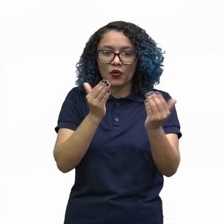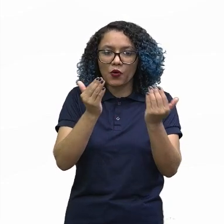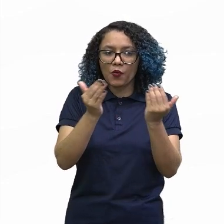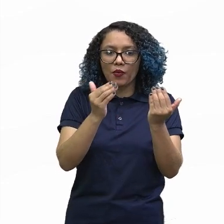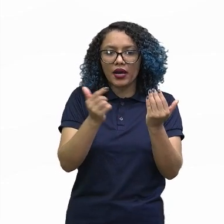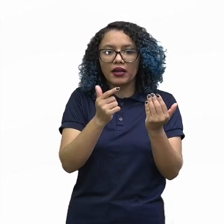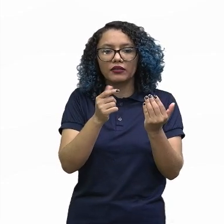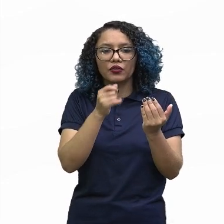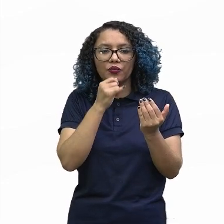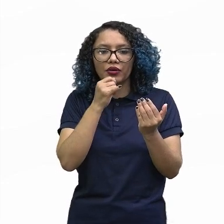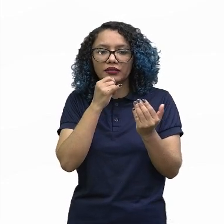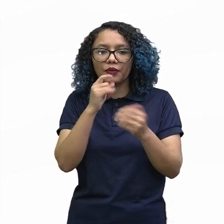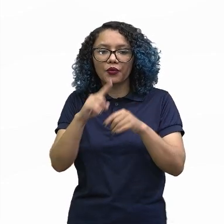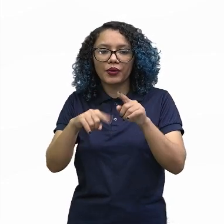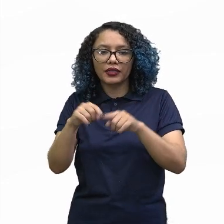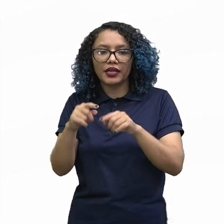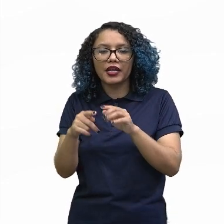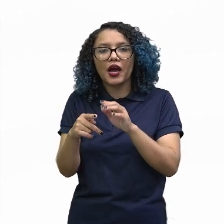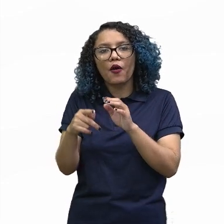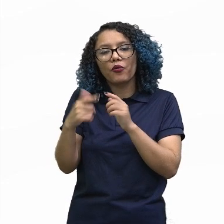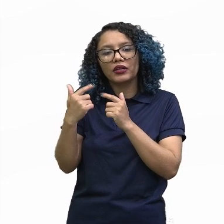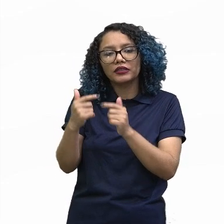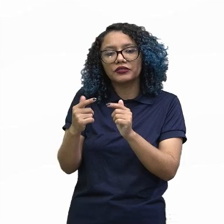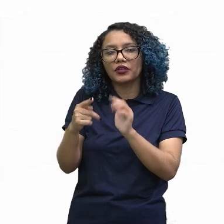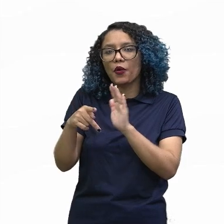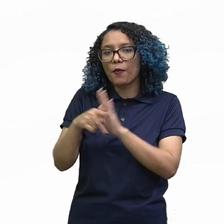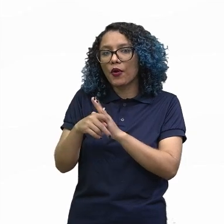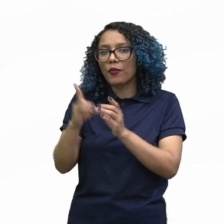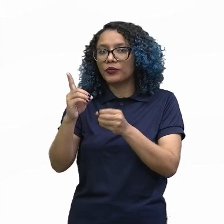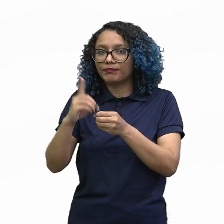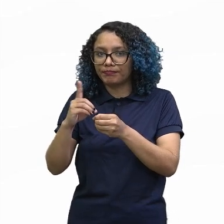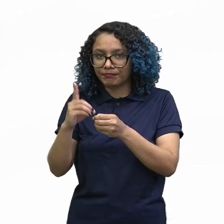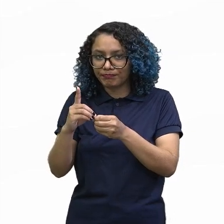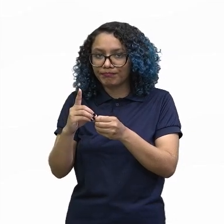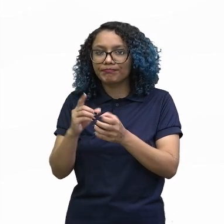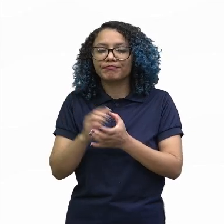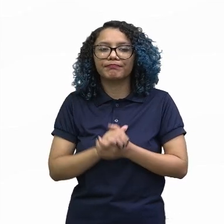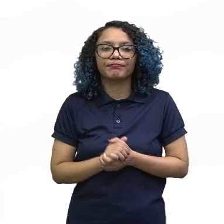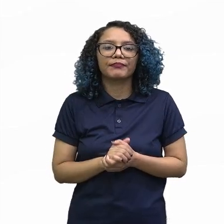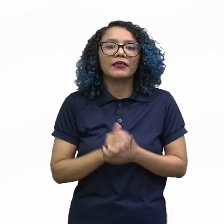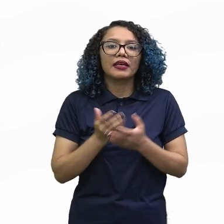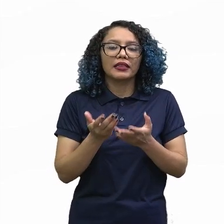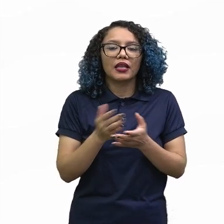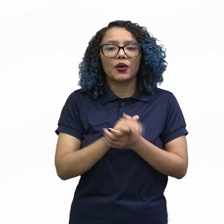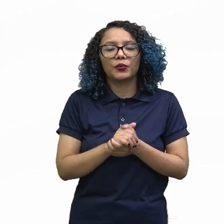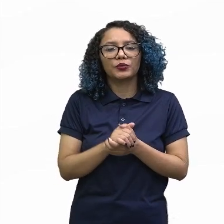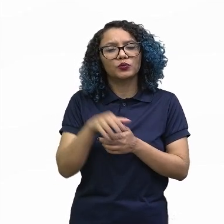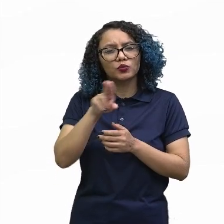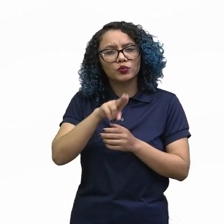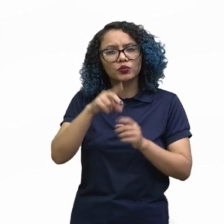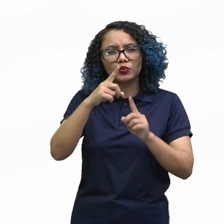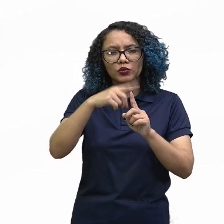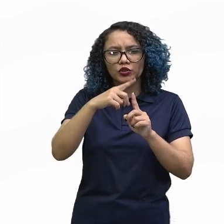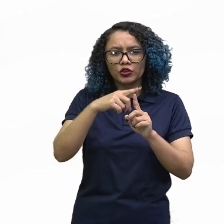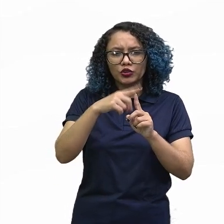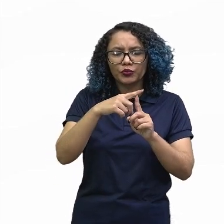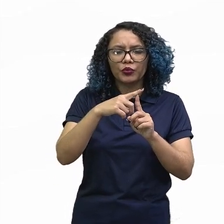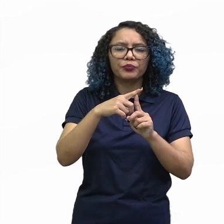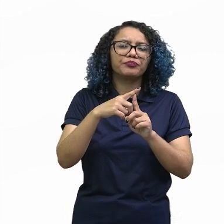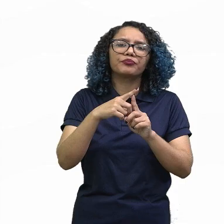aos geradores convencionais a diesel. A utilização desse tipo de